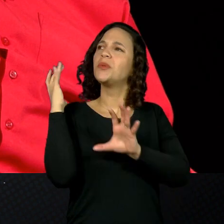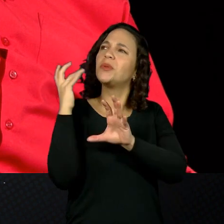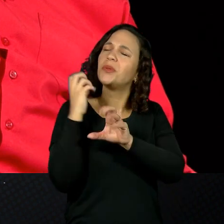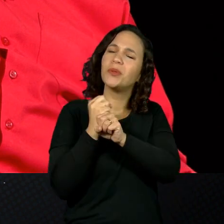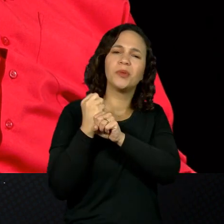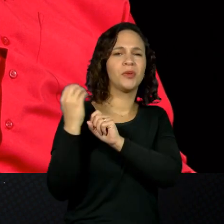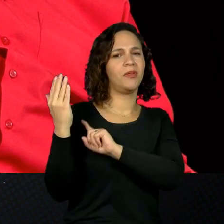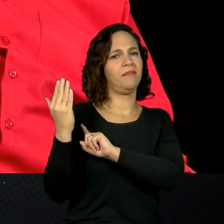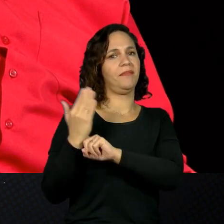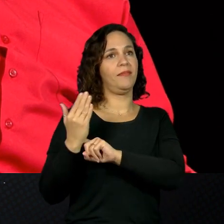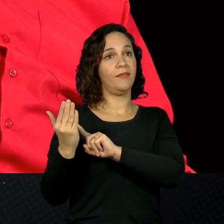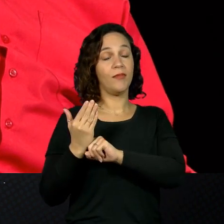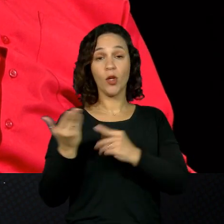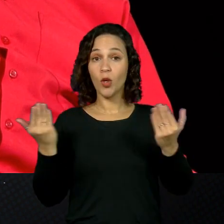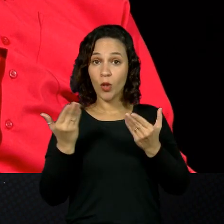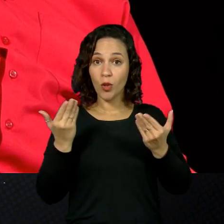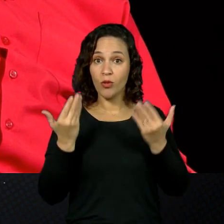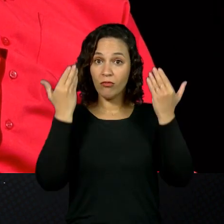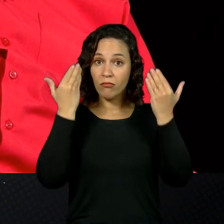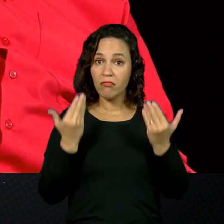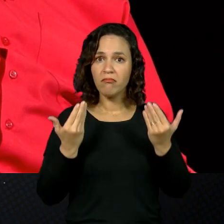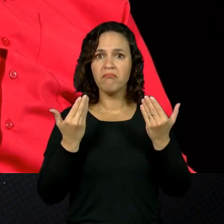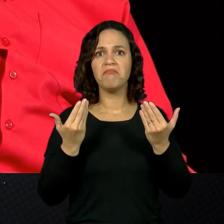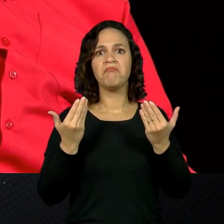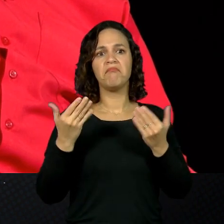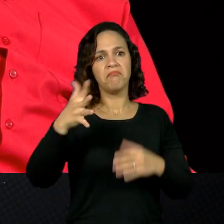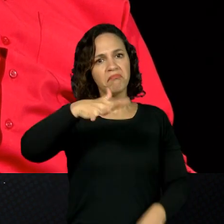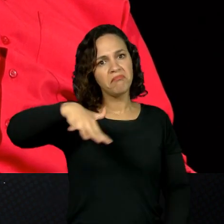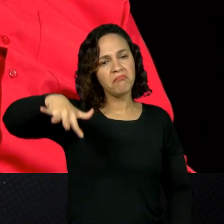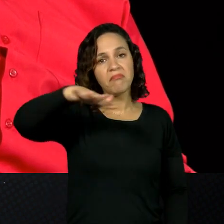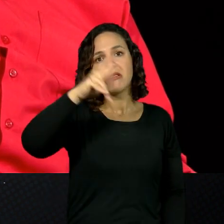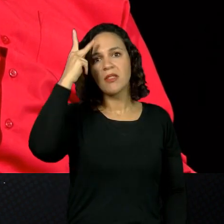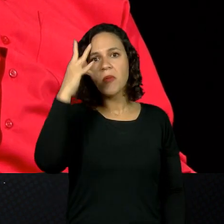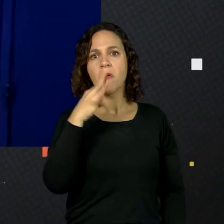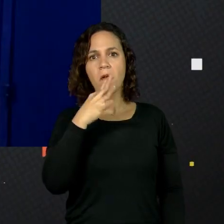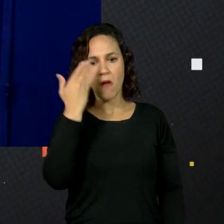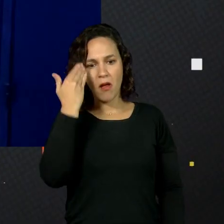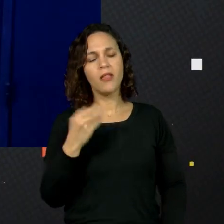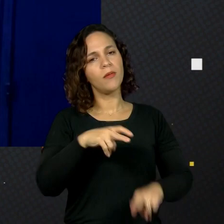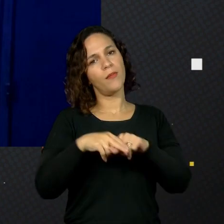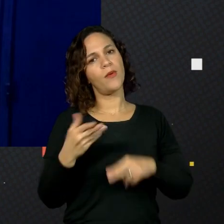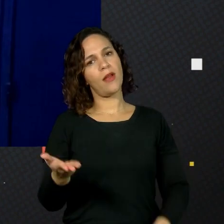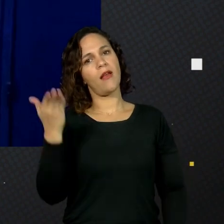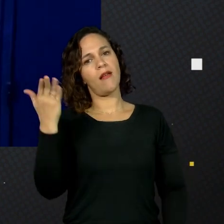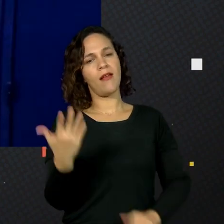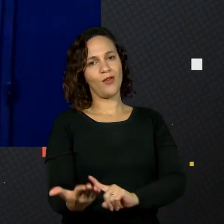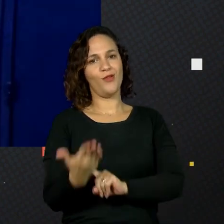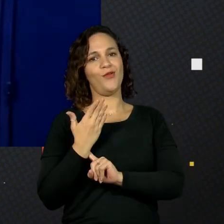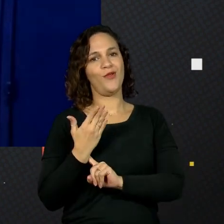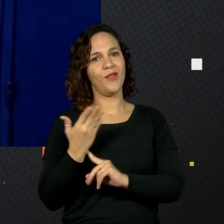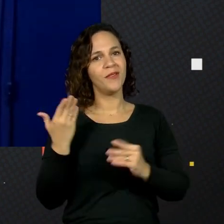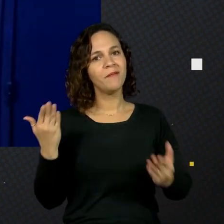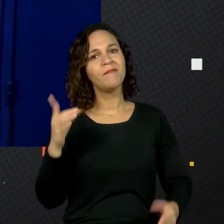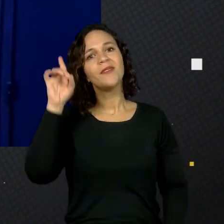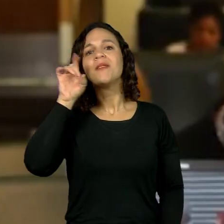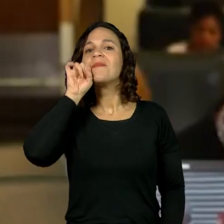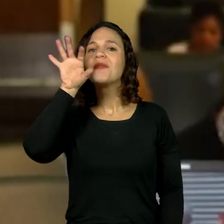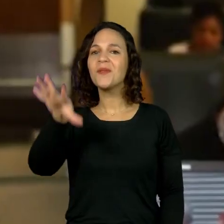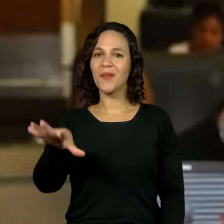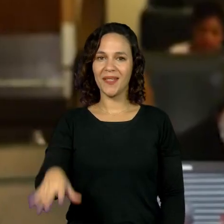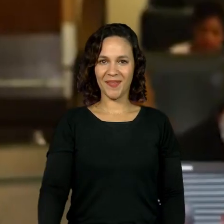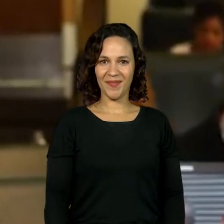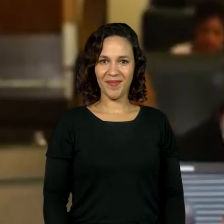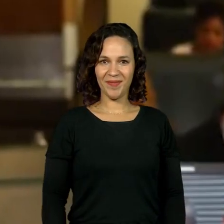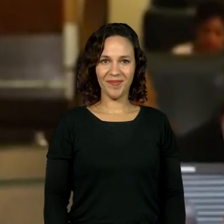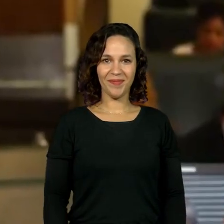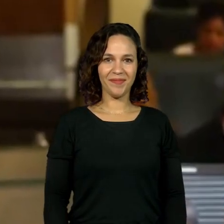tá? Se hoje eu sou uma pessoa reconhecida em São Paulo, eu devo isso a você, tá? Deus te abençoe.